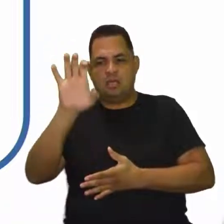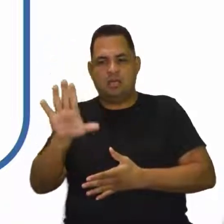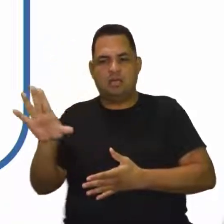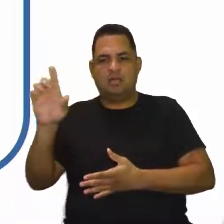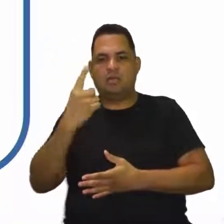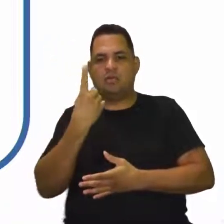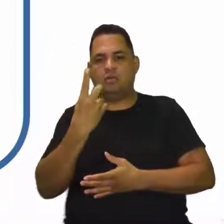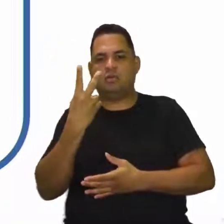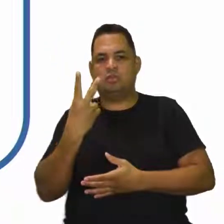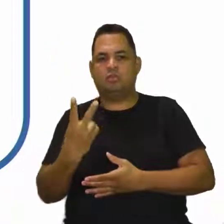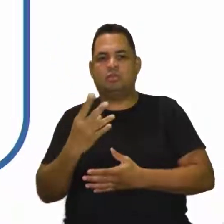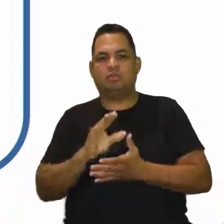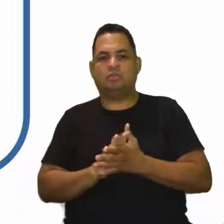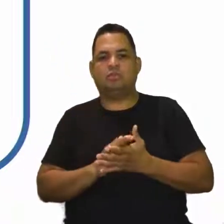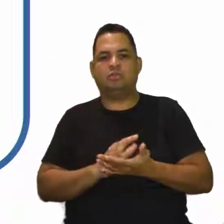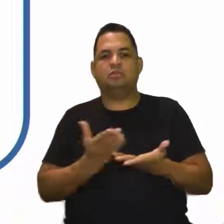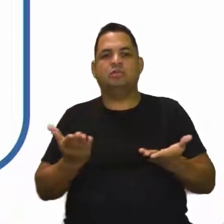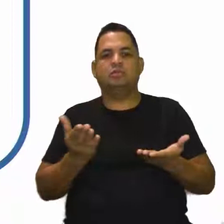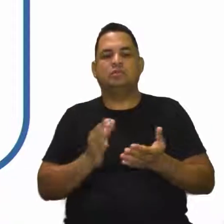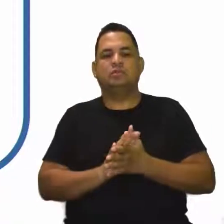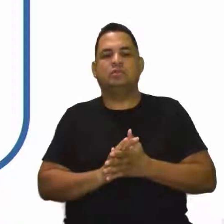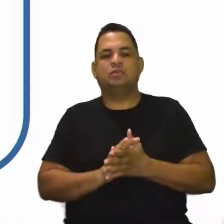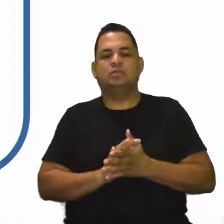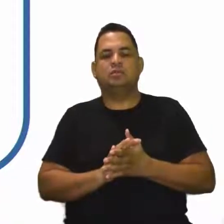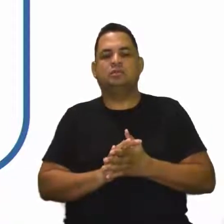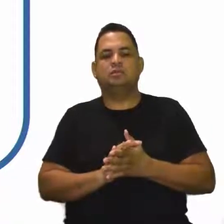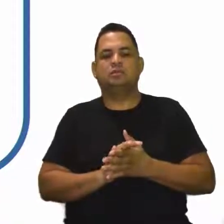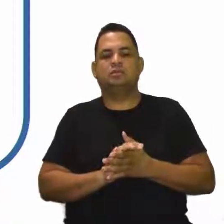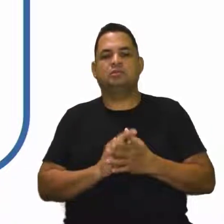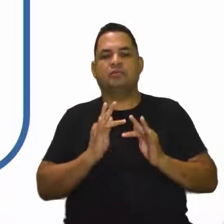parte 2, e, para finalizar o